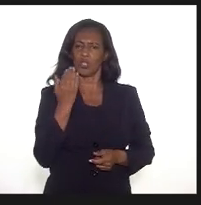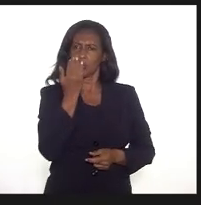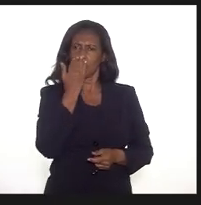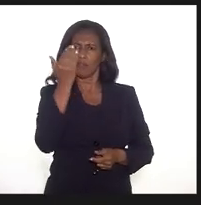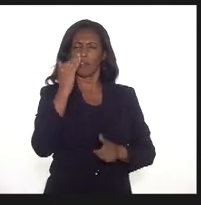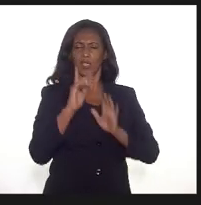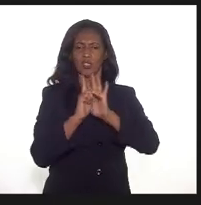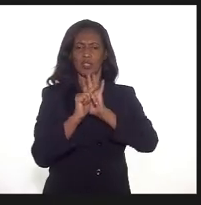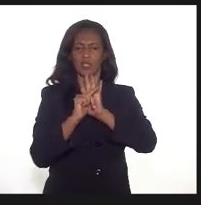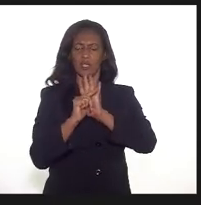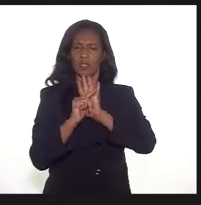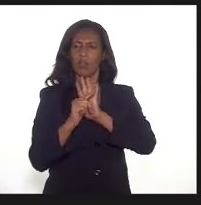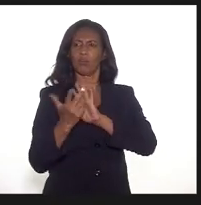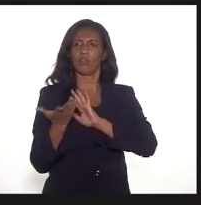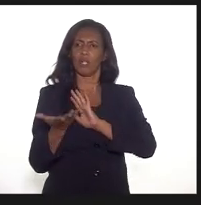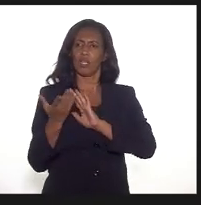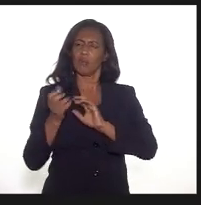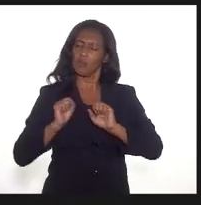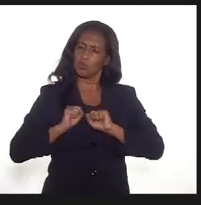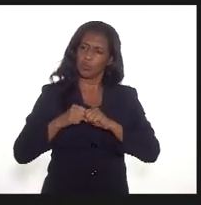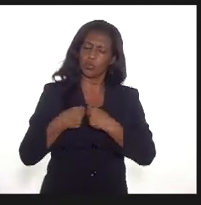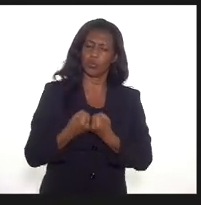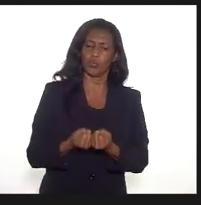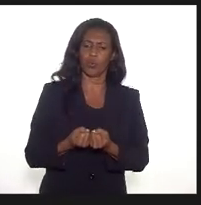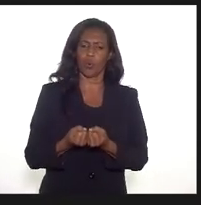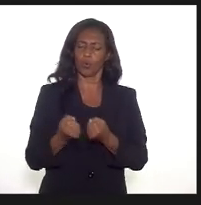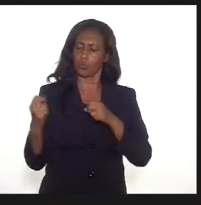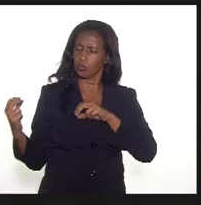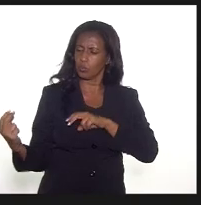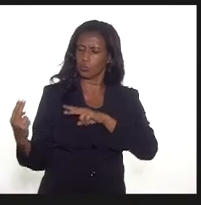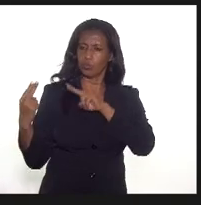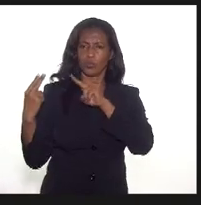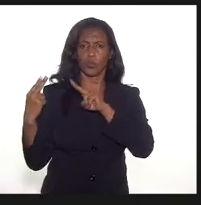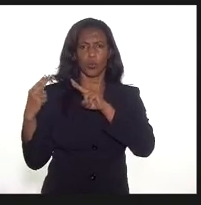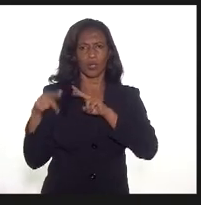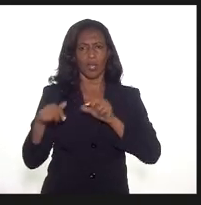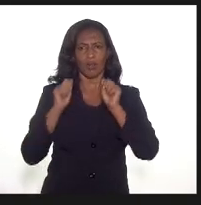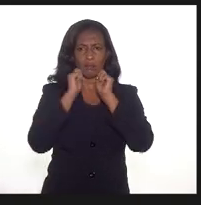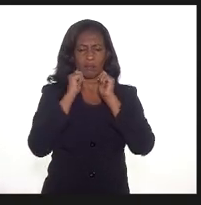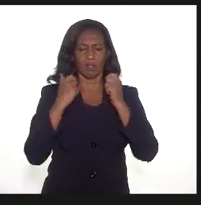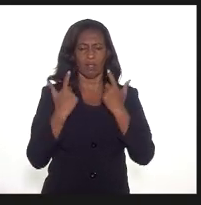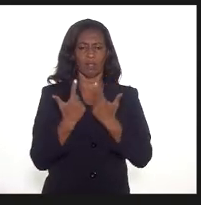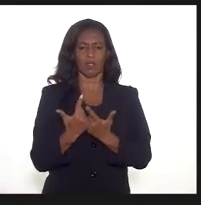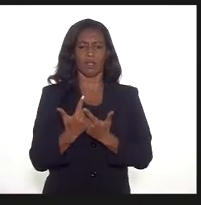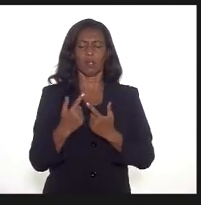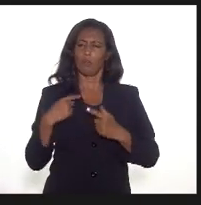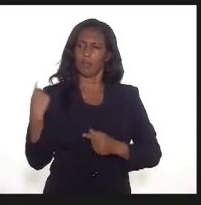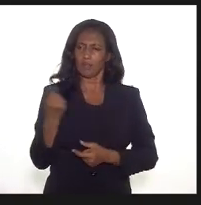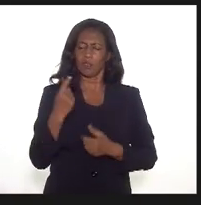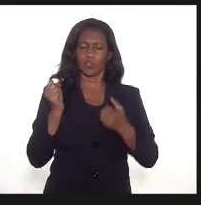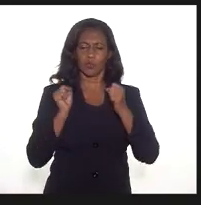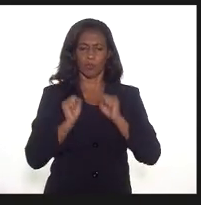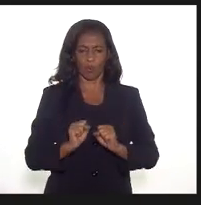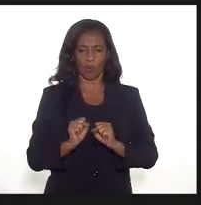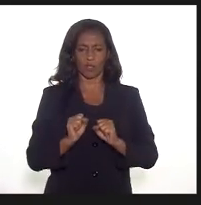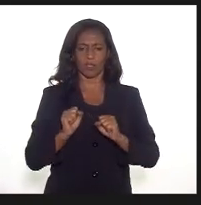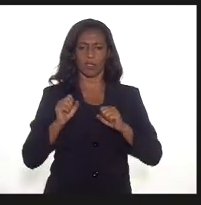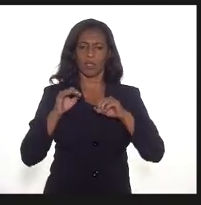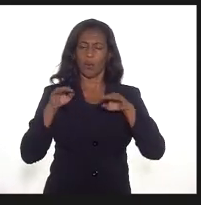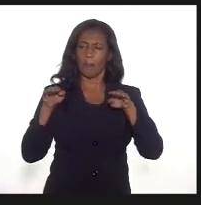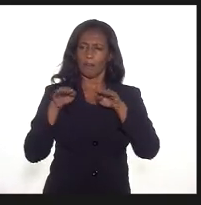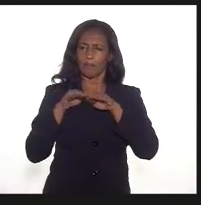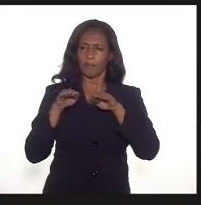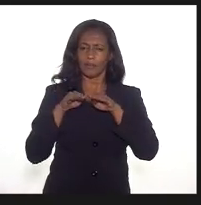Central, e é necessário que a gente faça um esforço, com um olhar atento aqui da Assembleia Legislativa, para que a gente possa ter uma medida de humanidade,